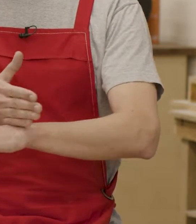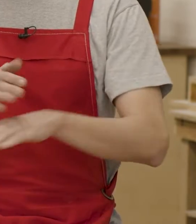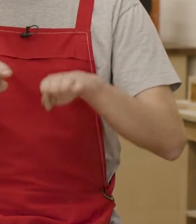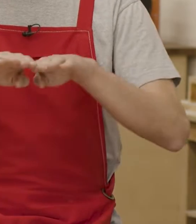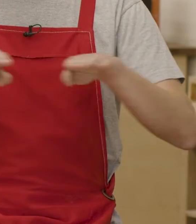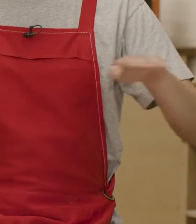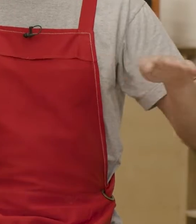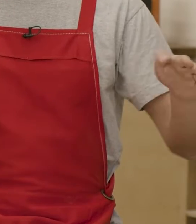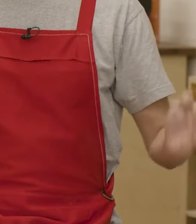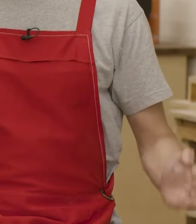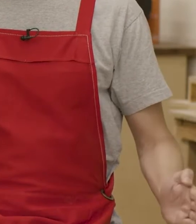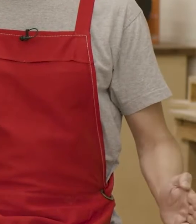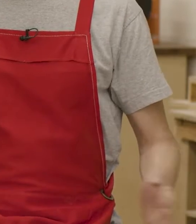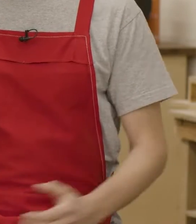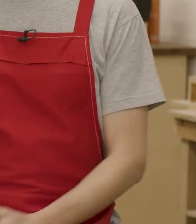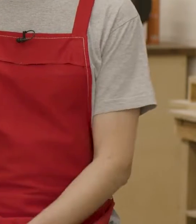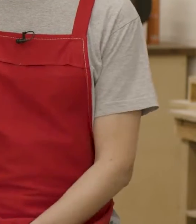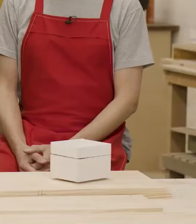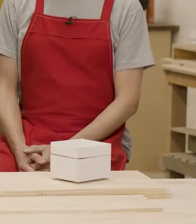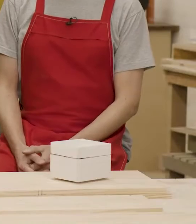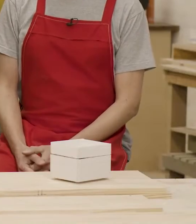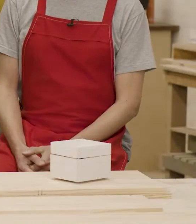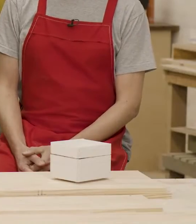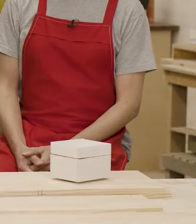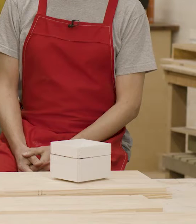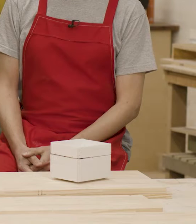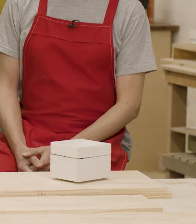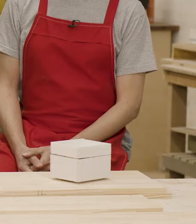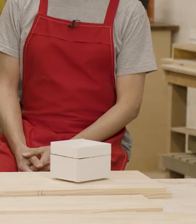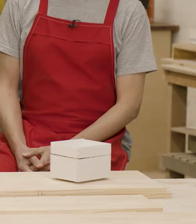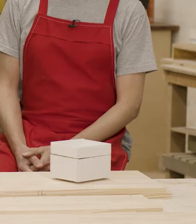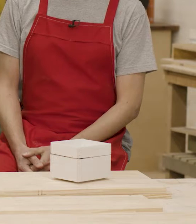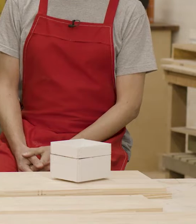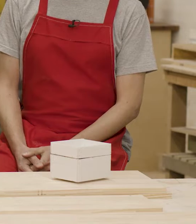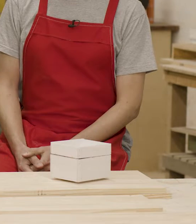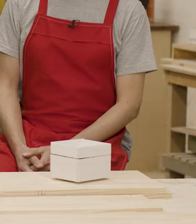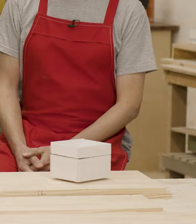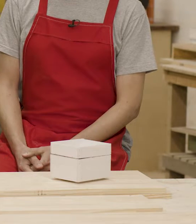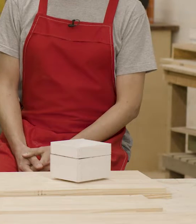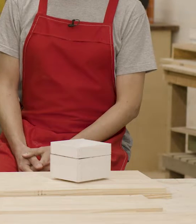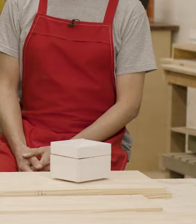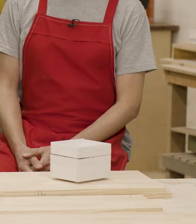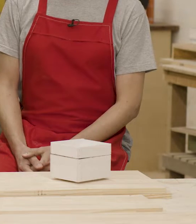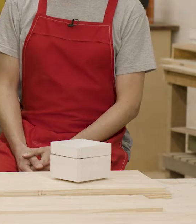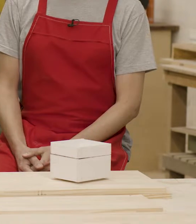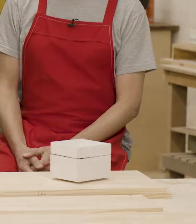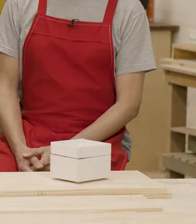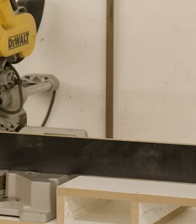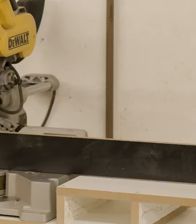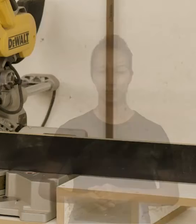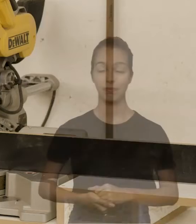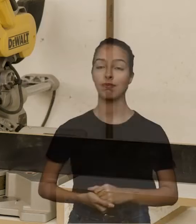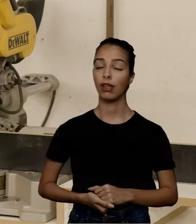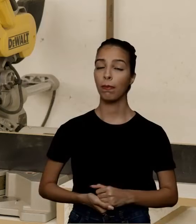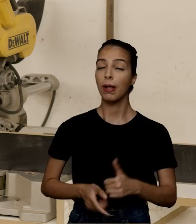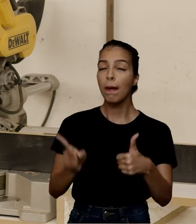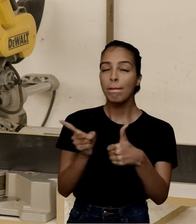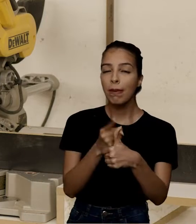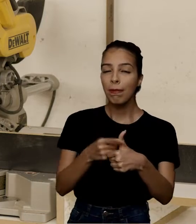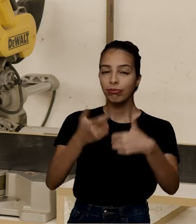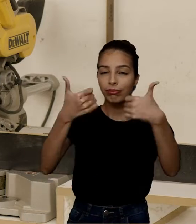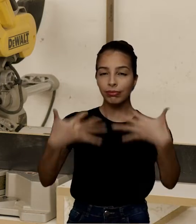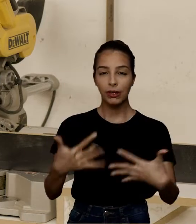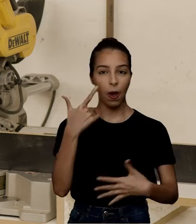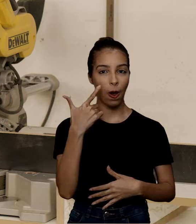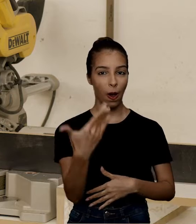a serra de bancada. Também vamos utilizar a serra tico-tico. A primeira máquina que a gente